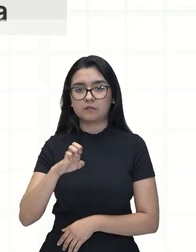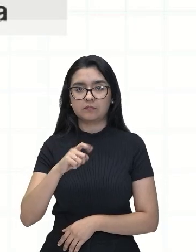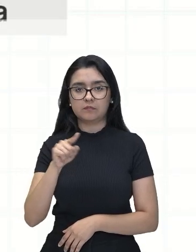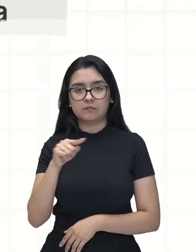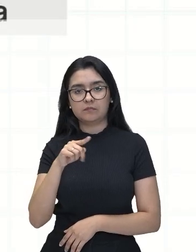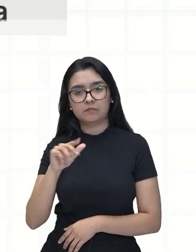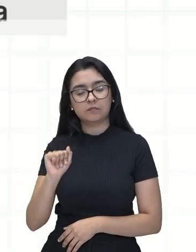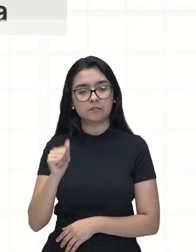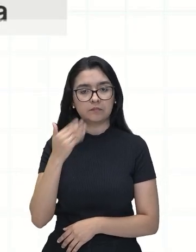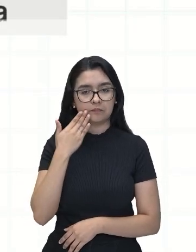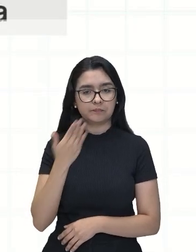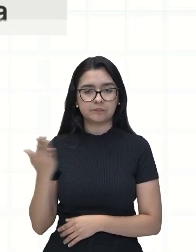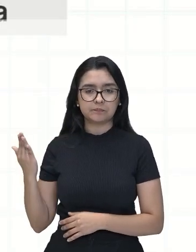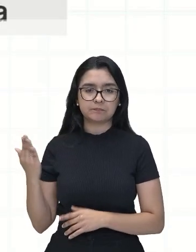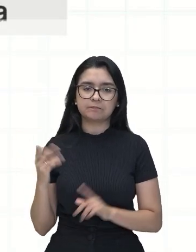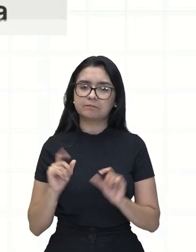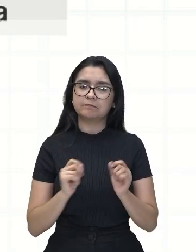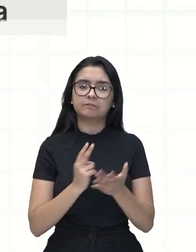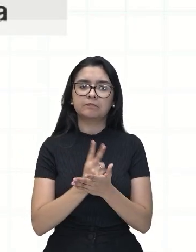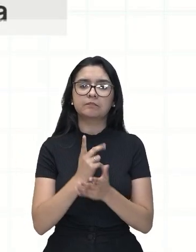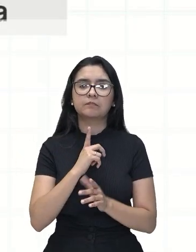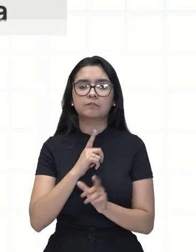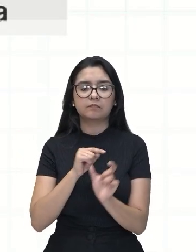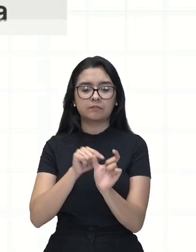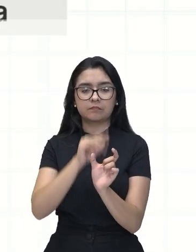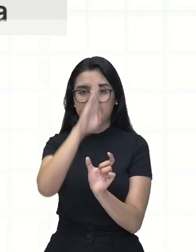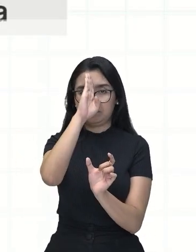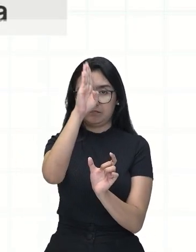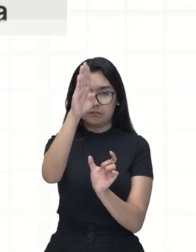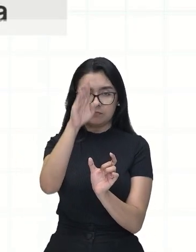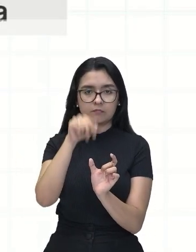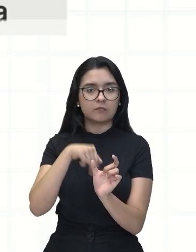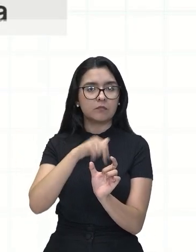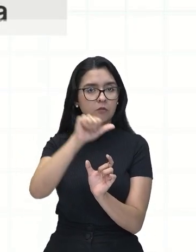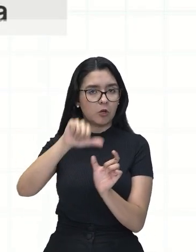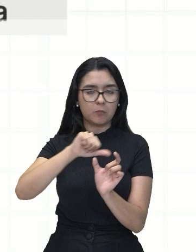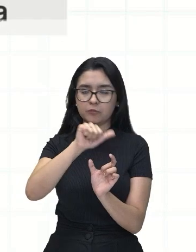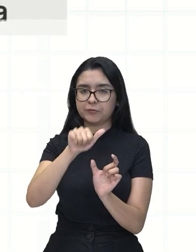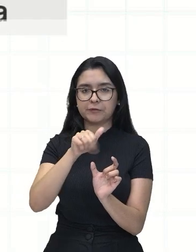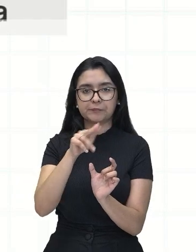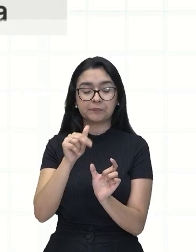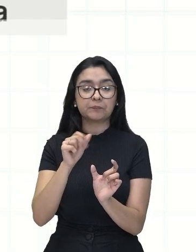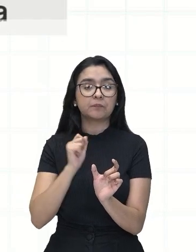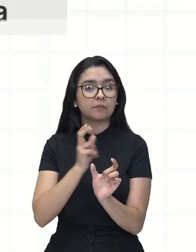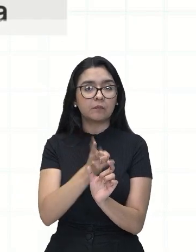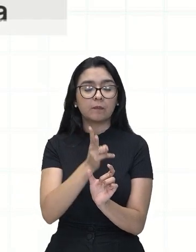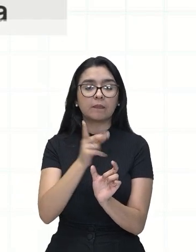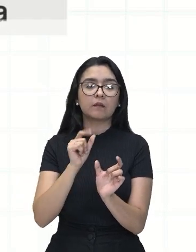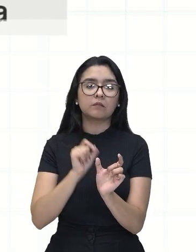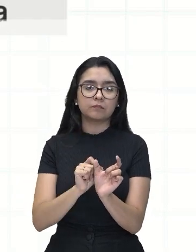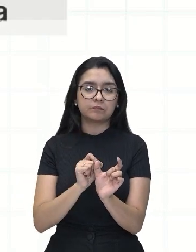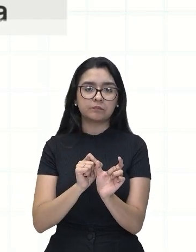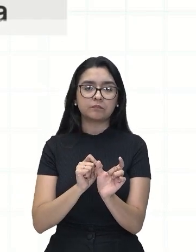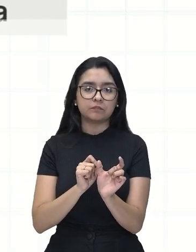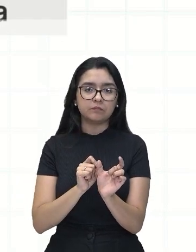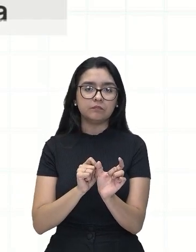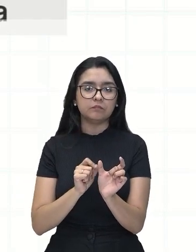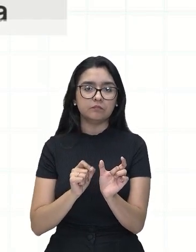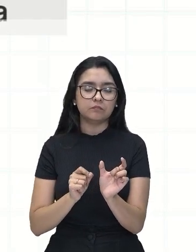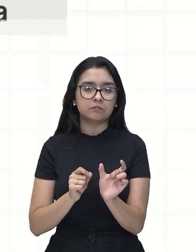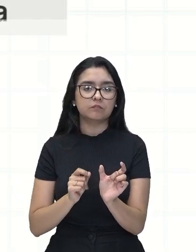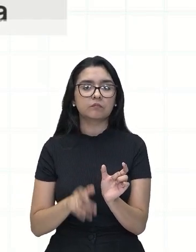olha só, sempre eu vou ter a raiz da palavra, que é a parte que não vai mudar, vai